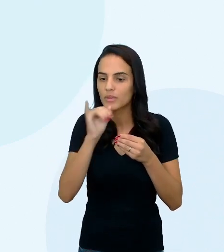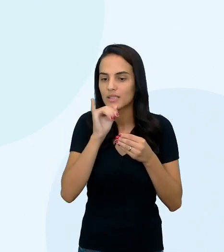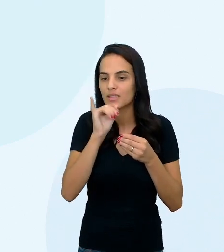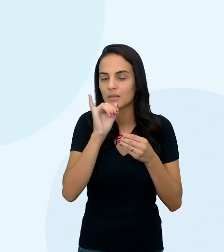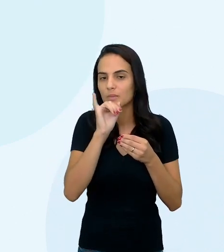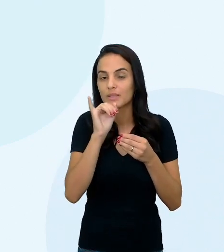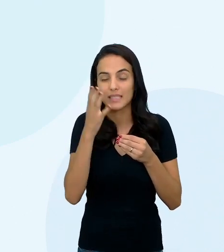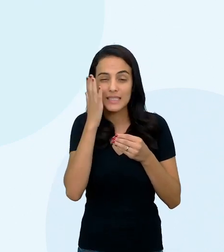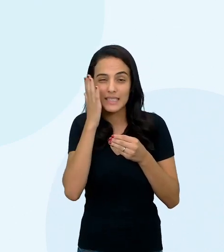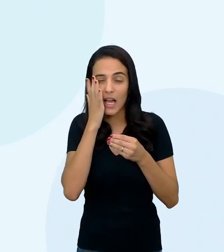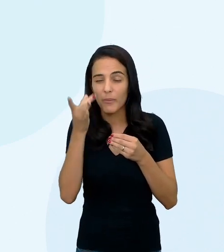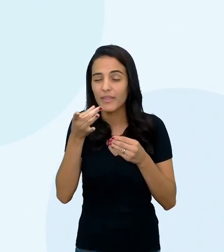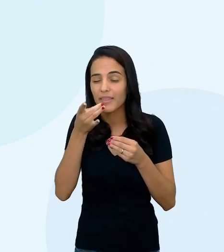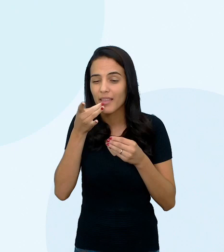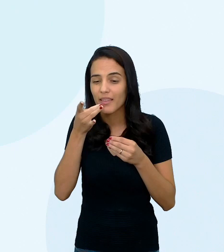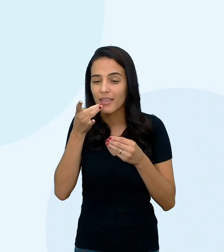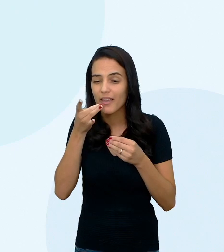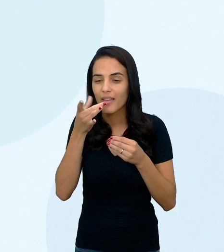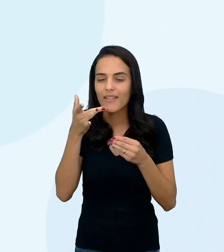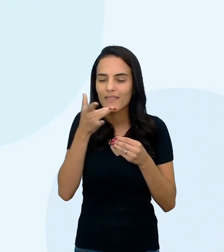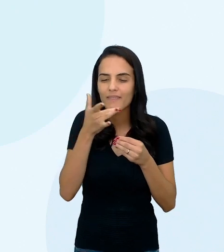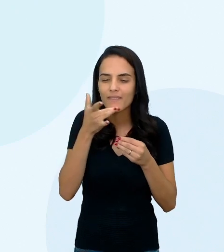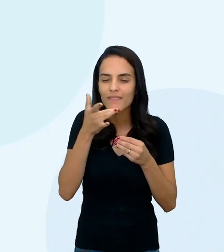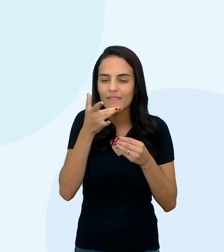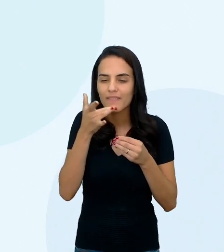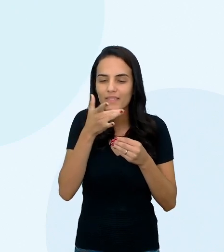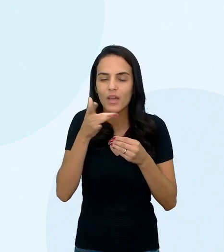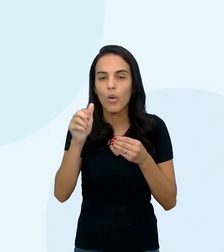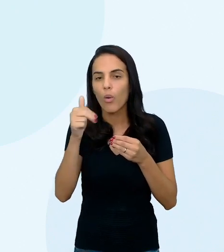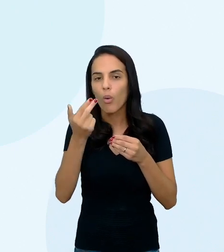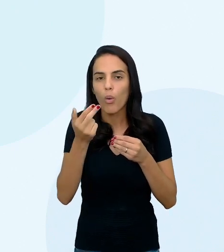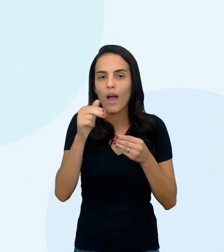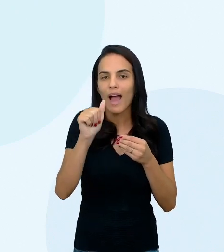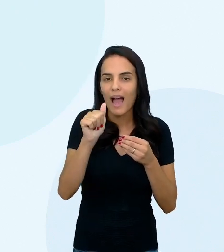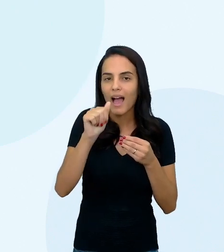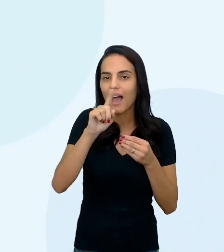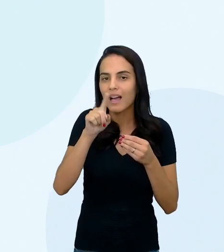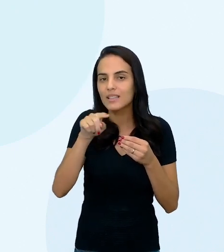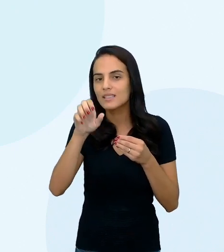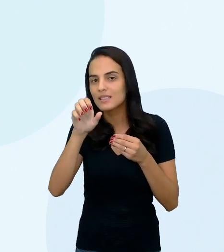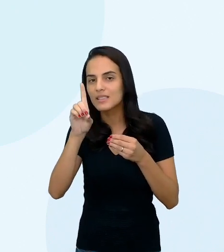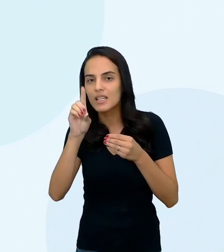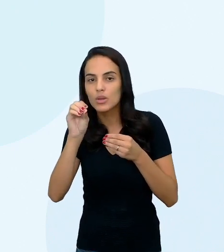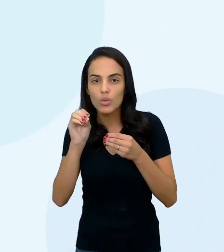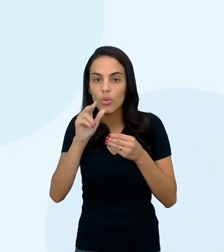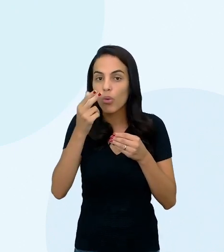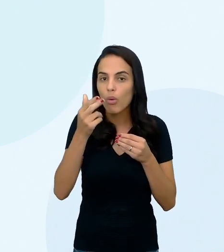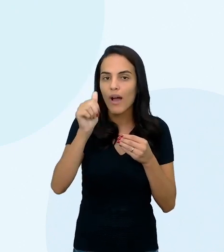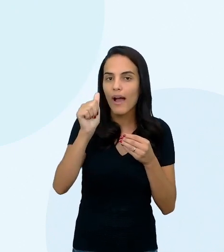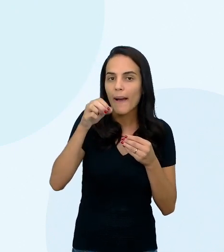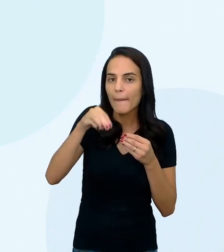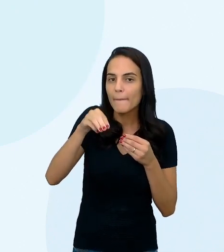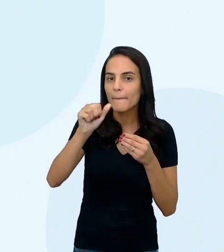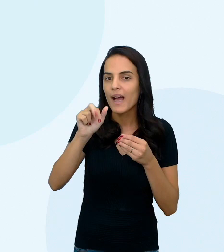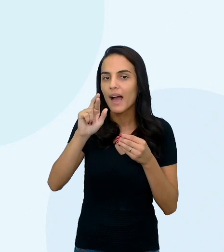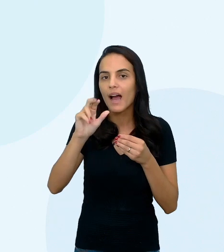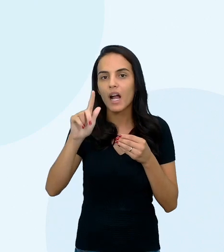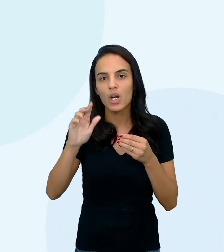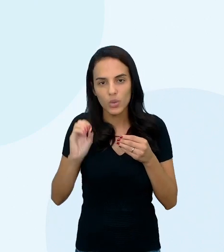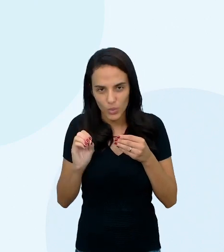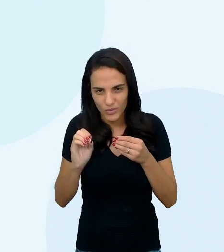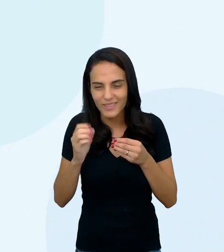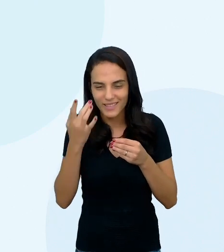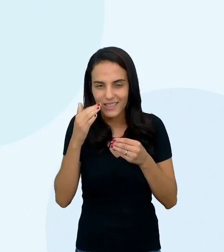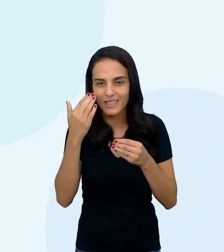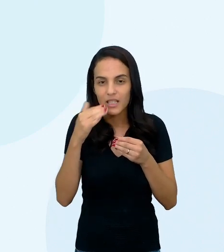exemplo, algum produto ali que é azedo ou amargo, né, se eu tomei um remédio, por exemplo, que deixa aquele gosto amargo na